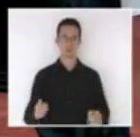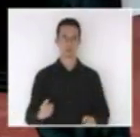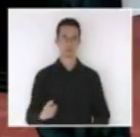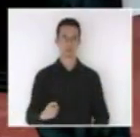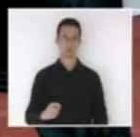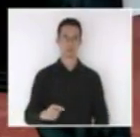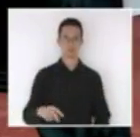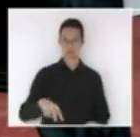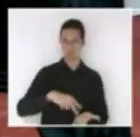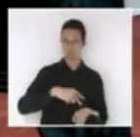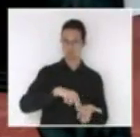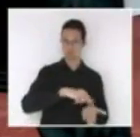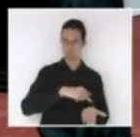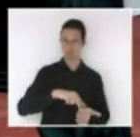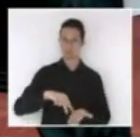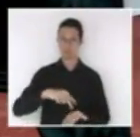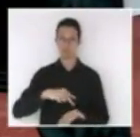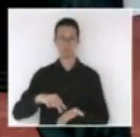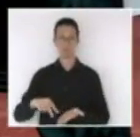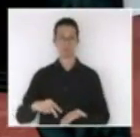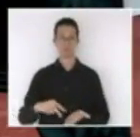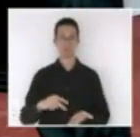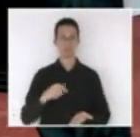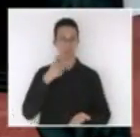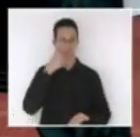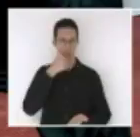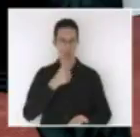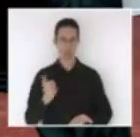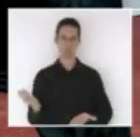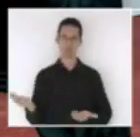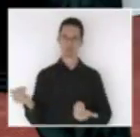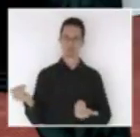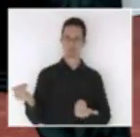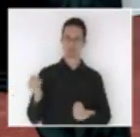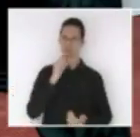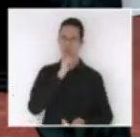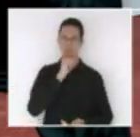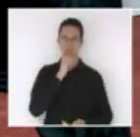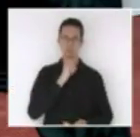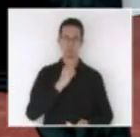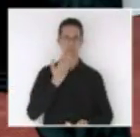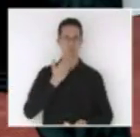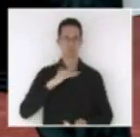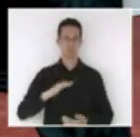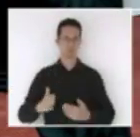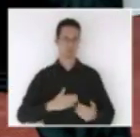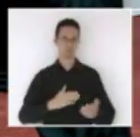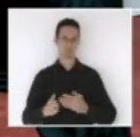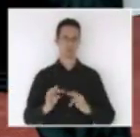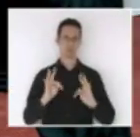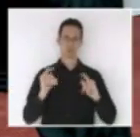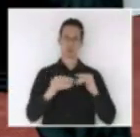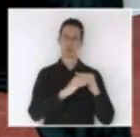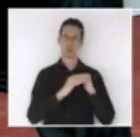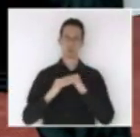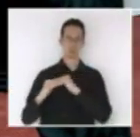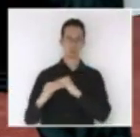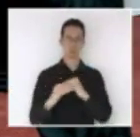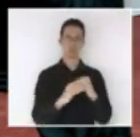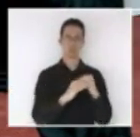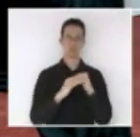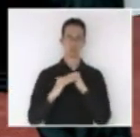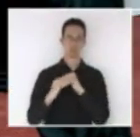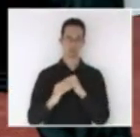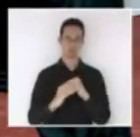dança. É velha, é moça, é criança. A tradição os iguala na escaramuça baguala, que é parte